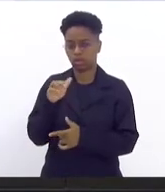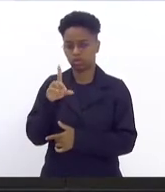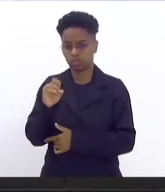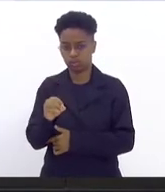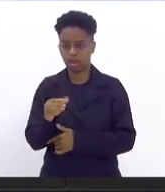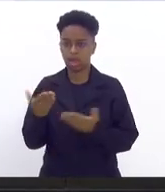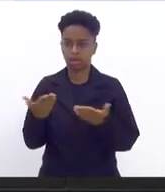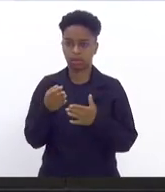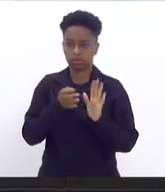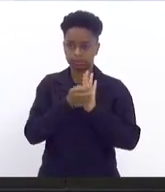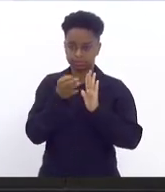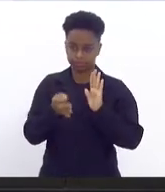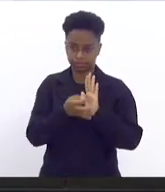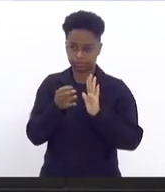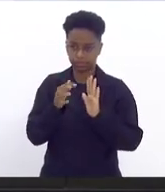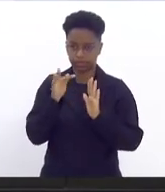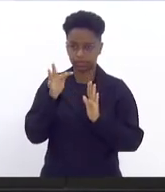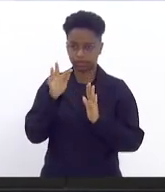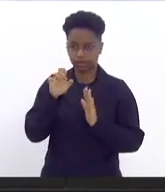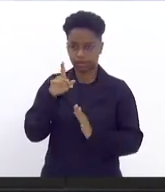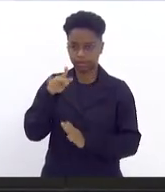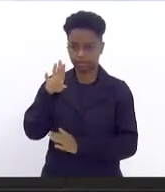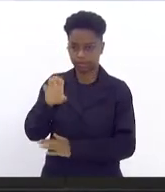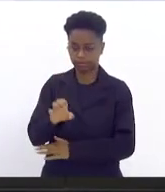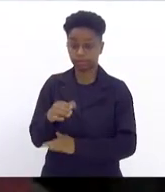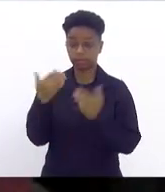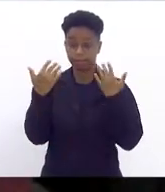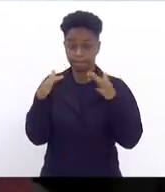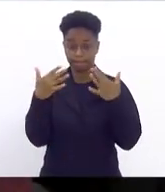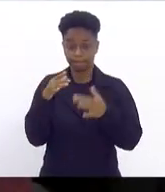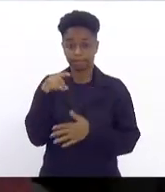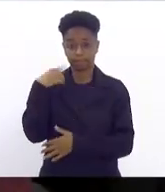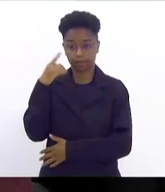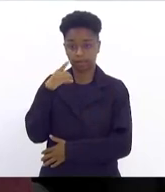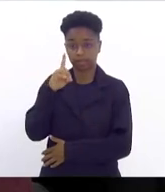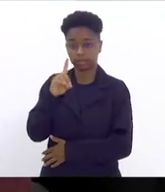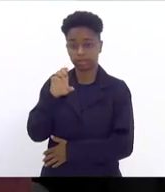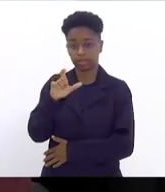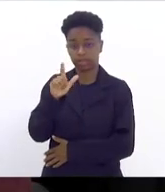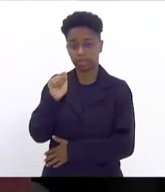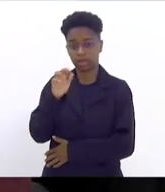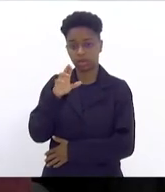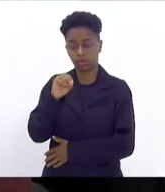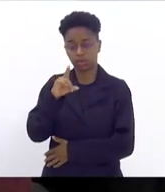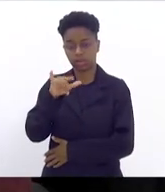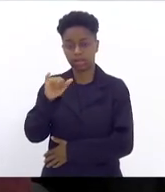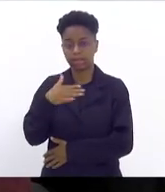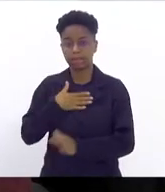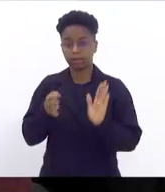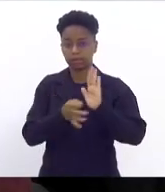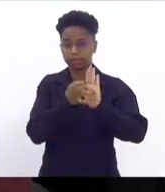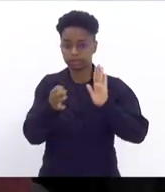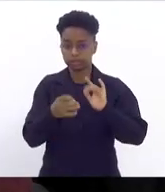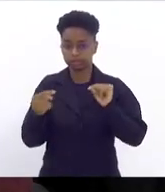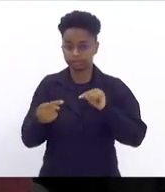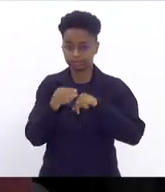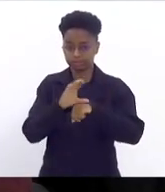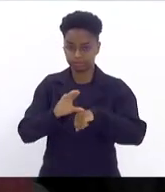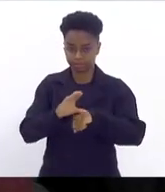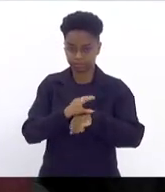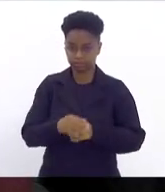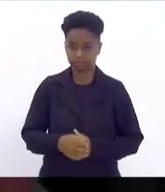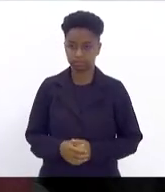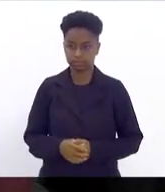Filipinho Raves. Parabenizar o nobre deputado Delaroli, meu parecer é pela constitucionalidade.